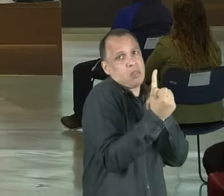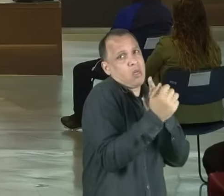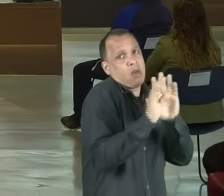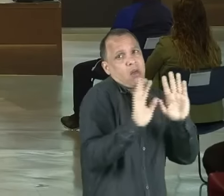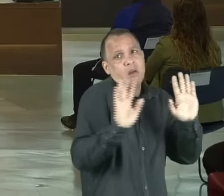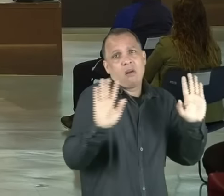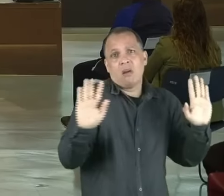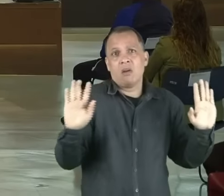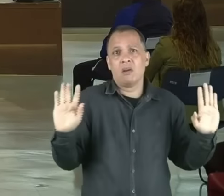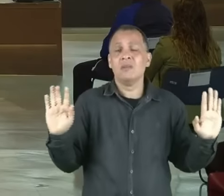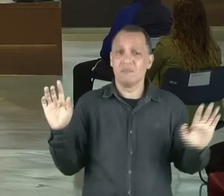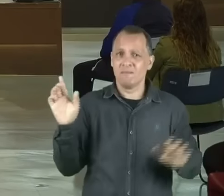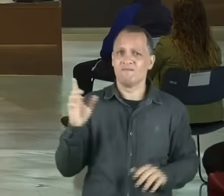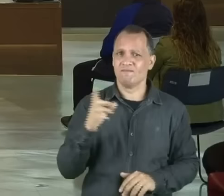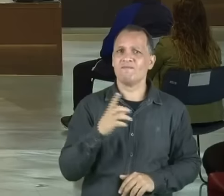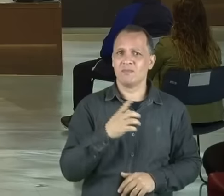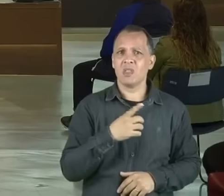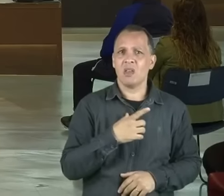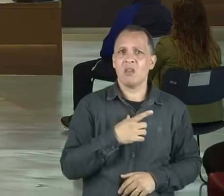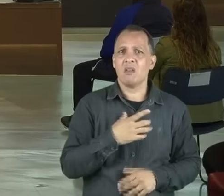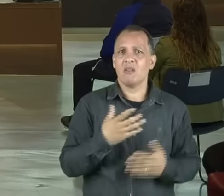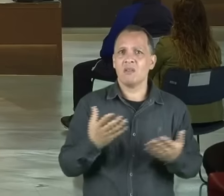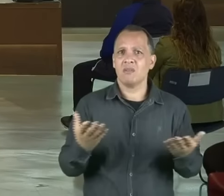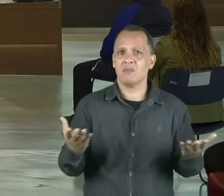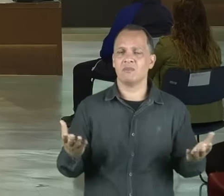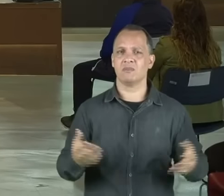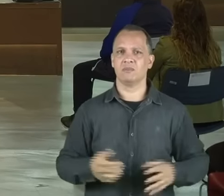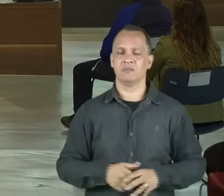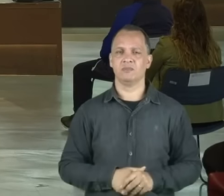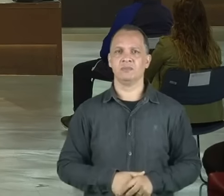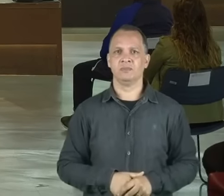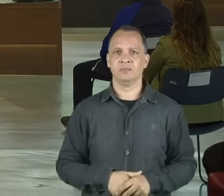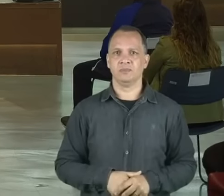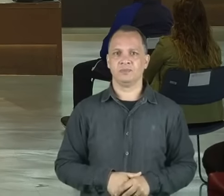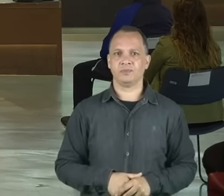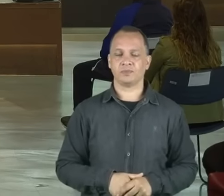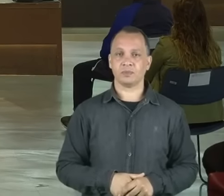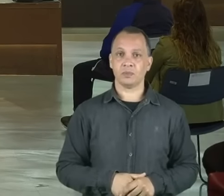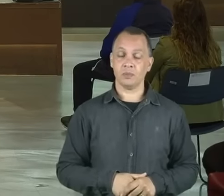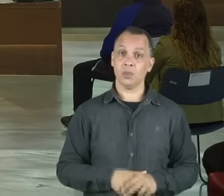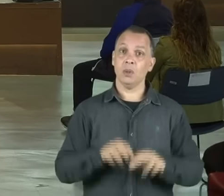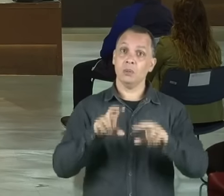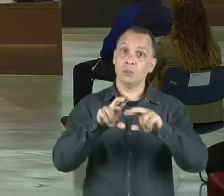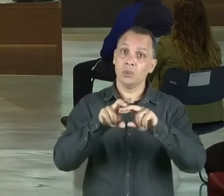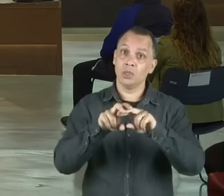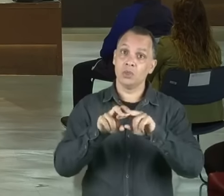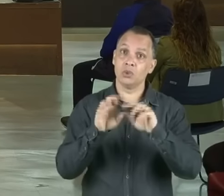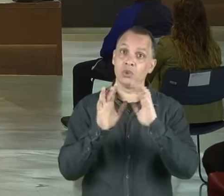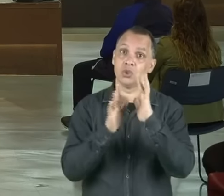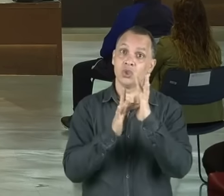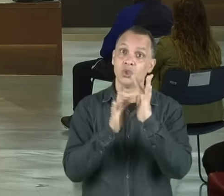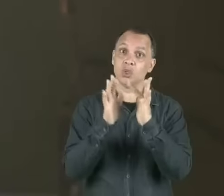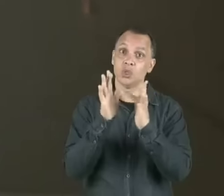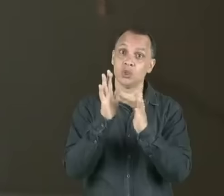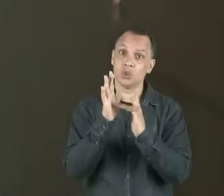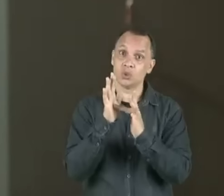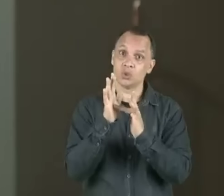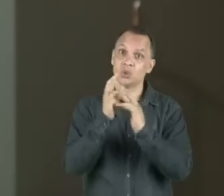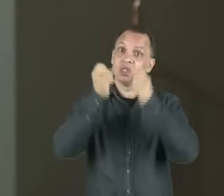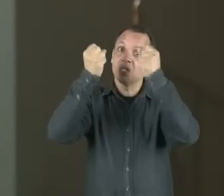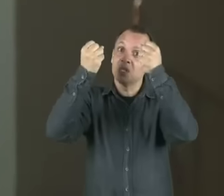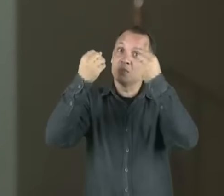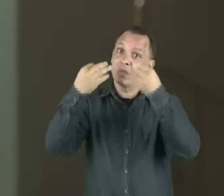da nossa vida são os males do mundo então Jesus falou assim que tem um